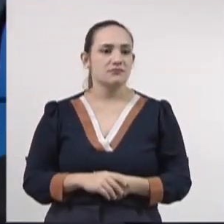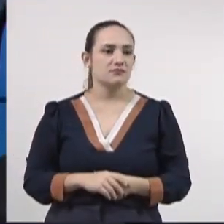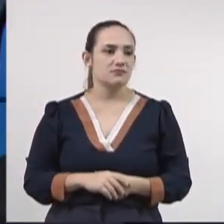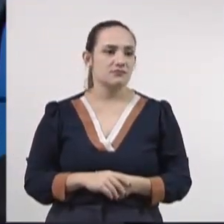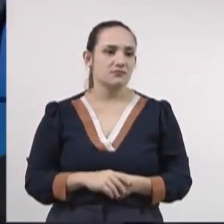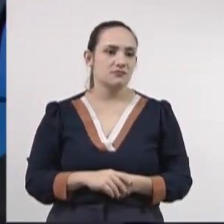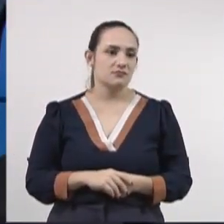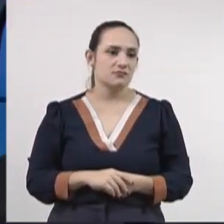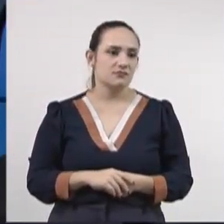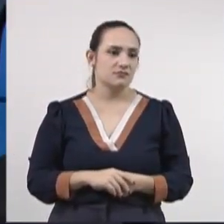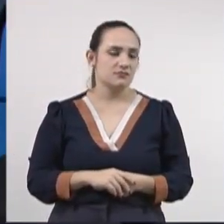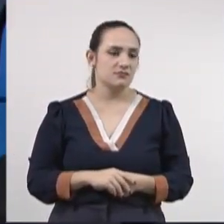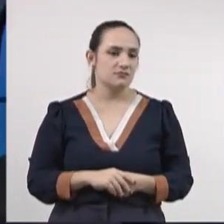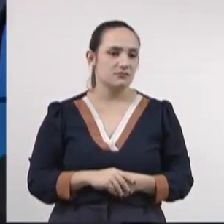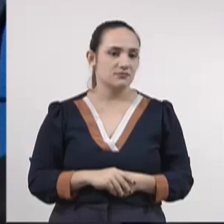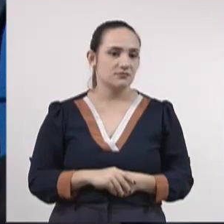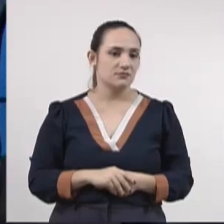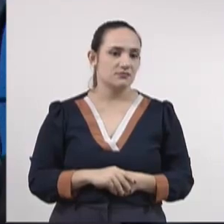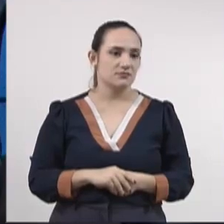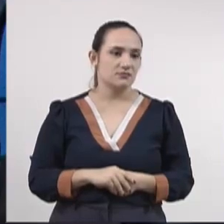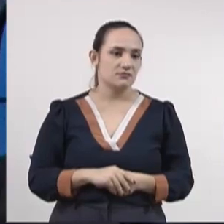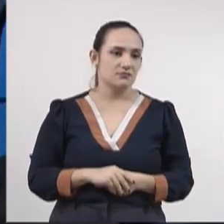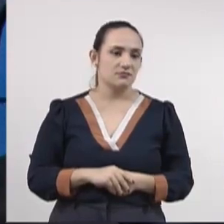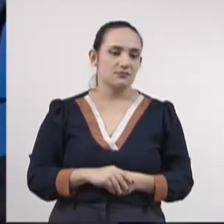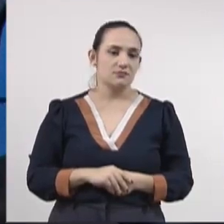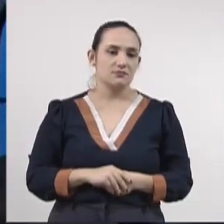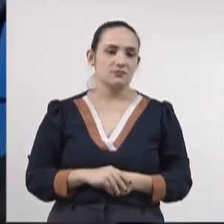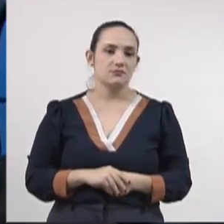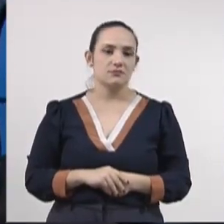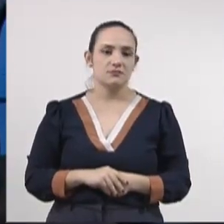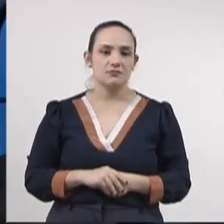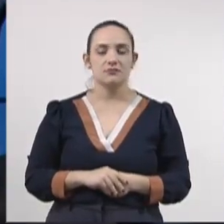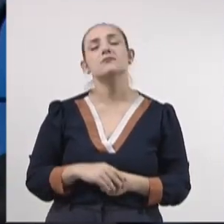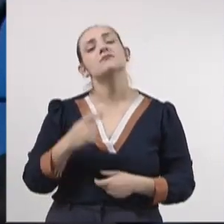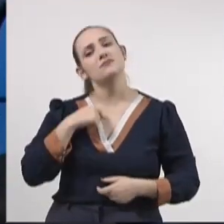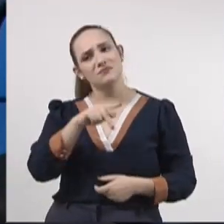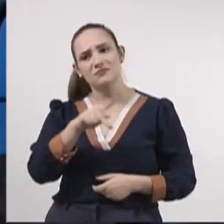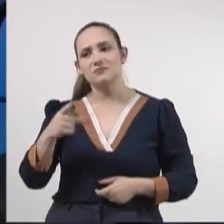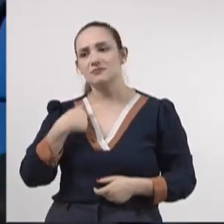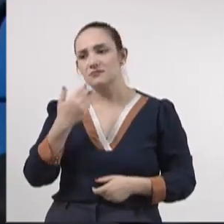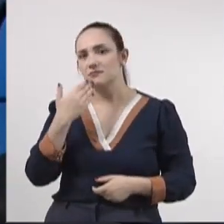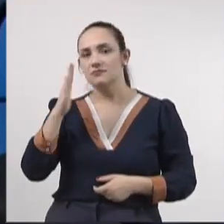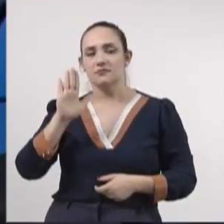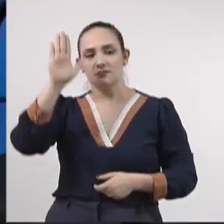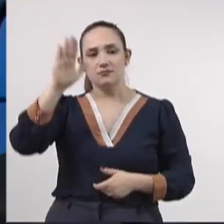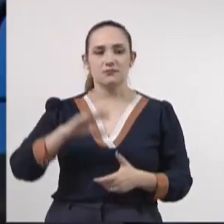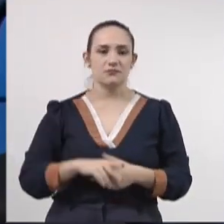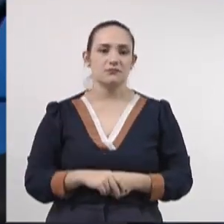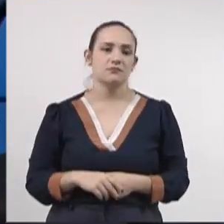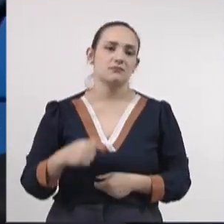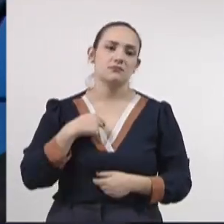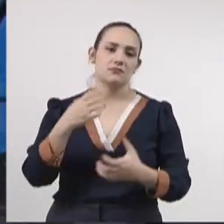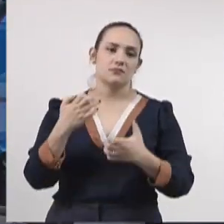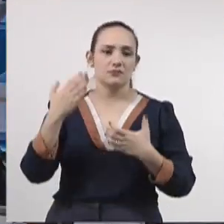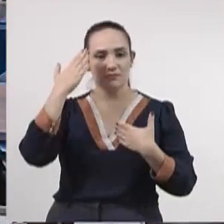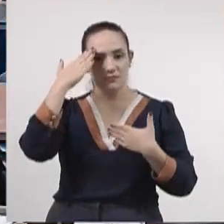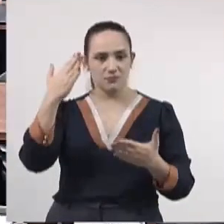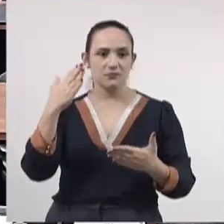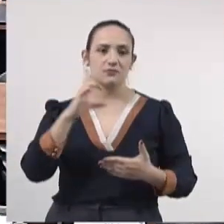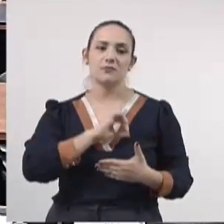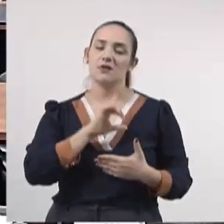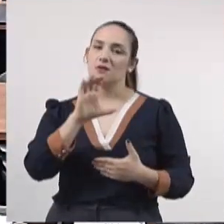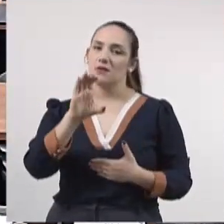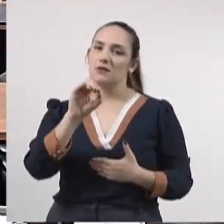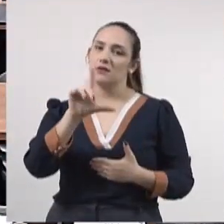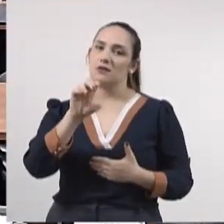nesse momento passamos para o próximo orador do dia pois não apenas agradecer Doutor Clovis